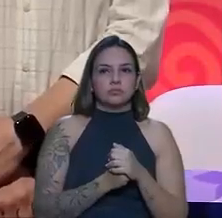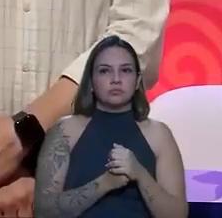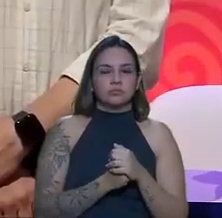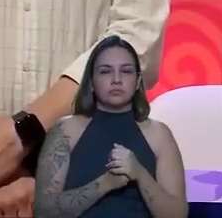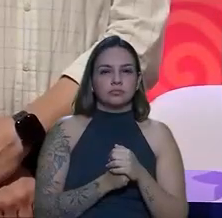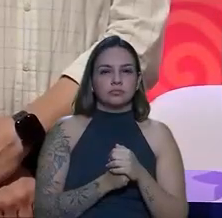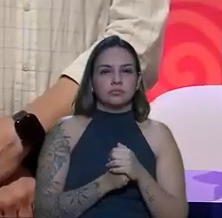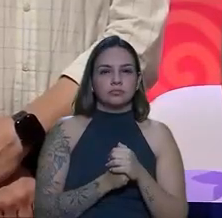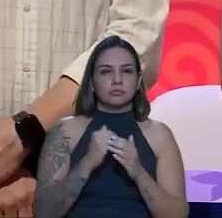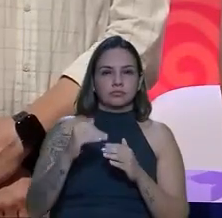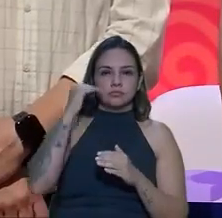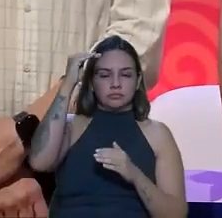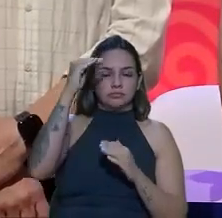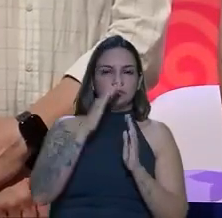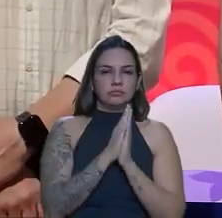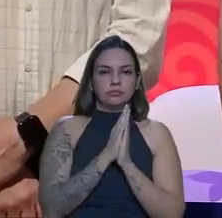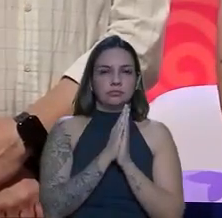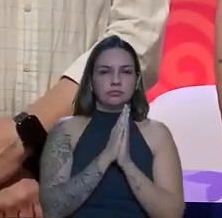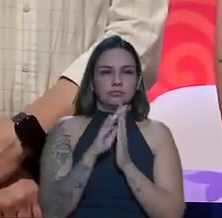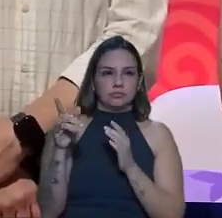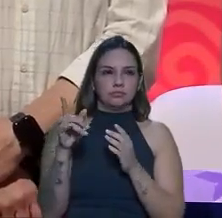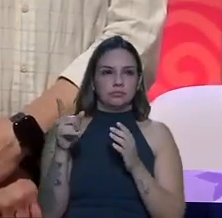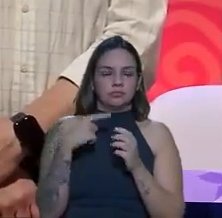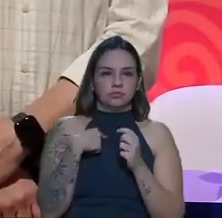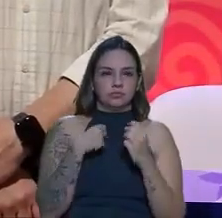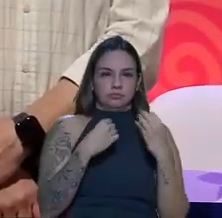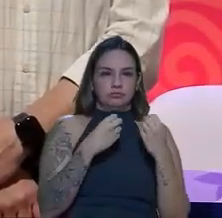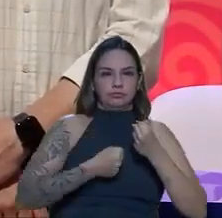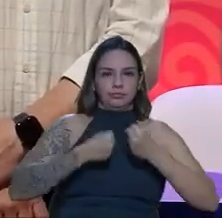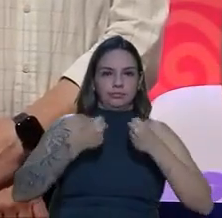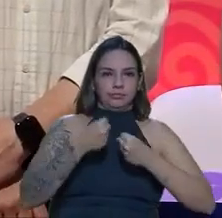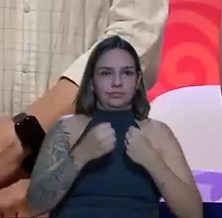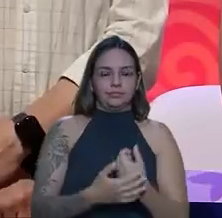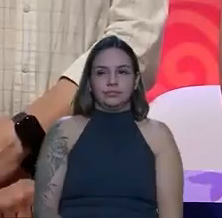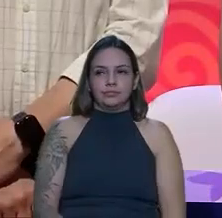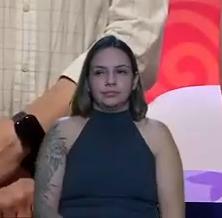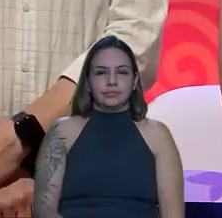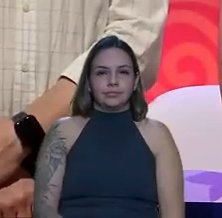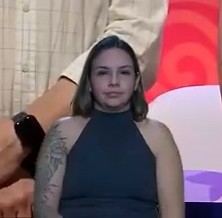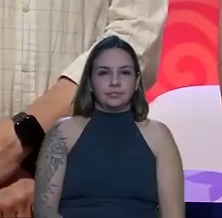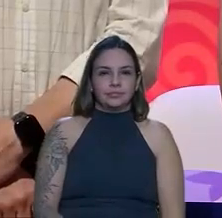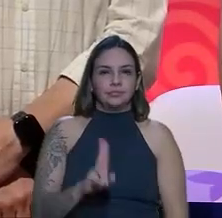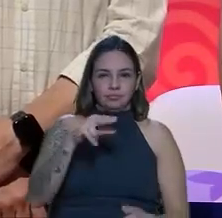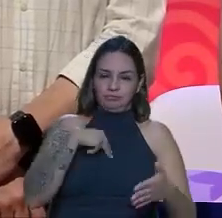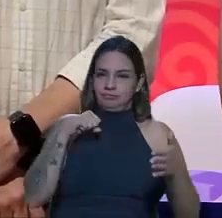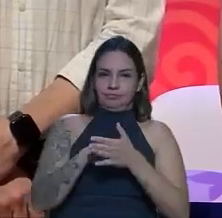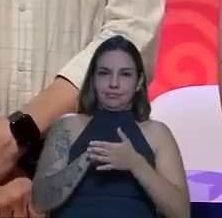Sempre um Papo, era eu, a parte de cima era ela, e foi ela que me aprendeu, me ensinou a dirigir, viu, gente? Tem essa também. E eu nunca